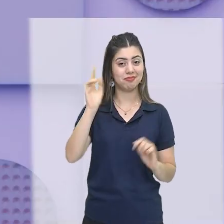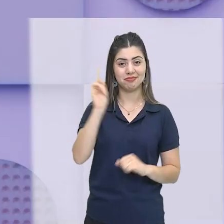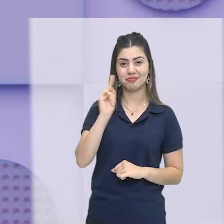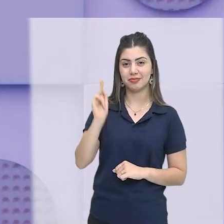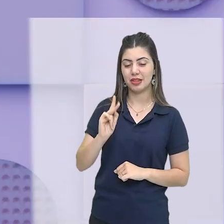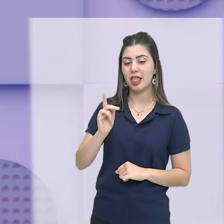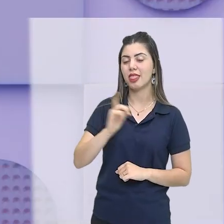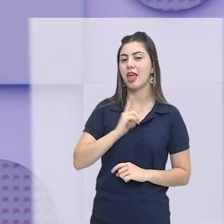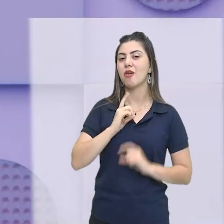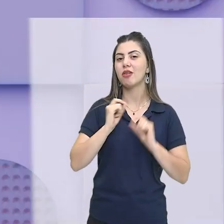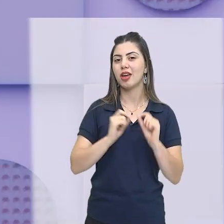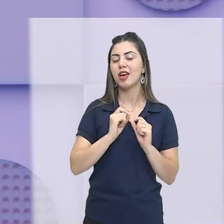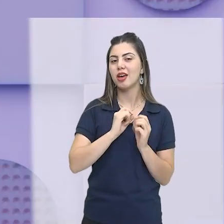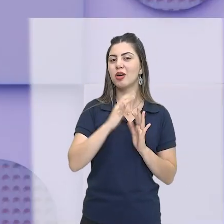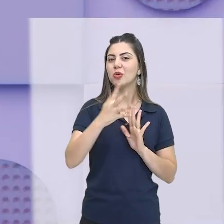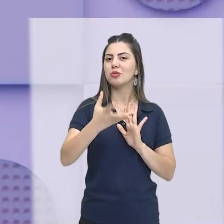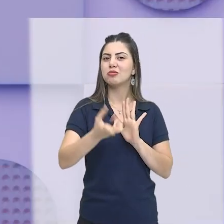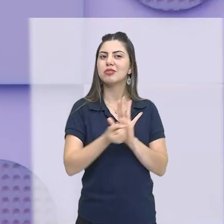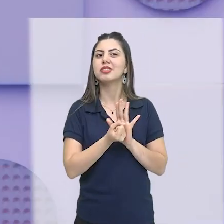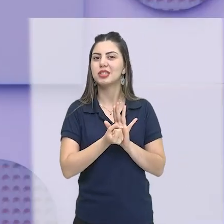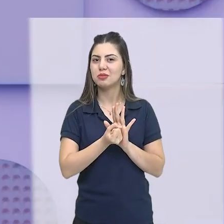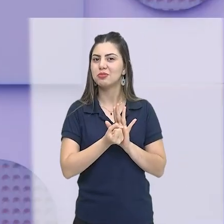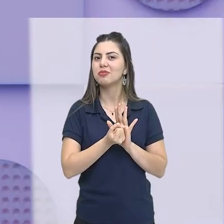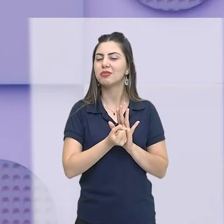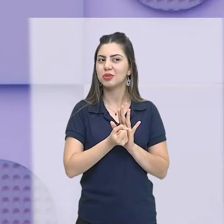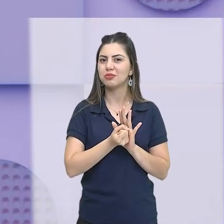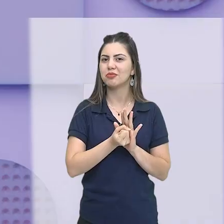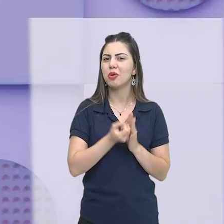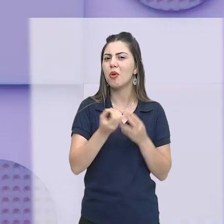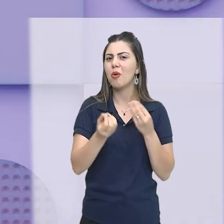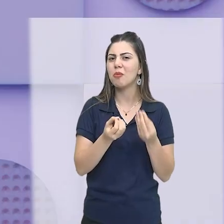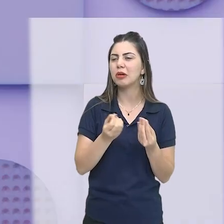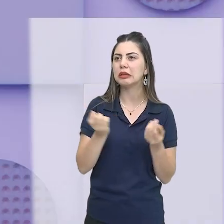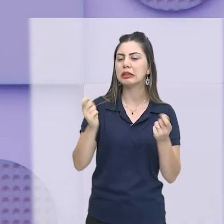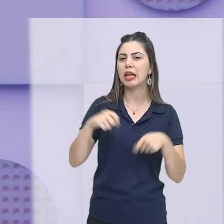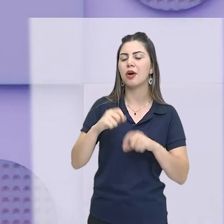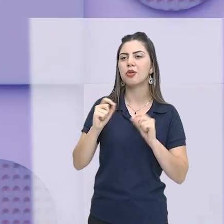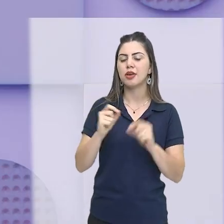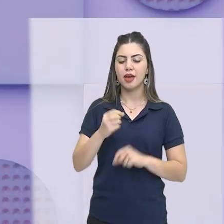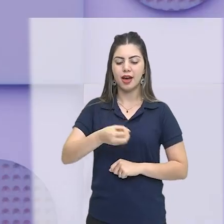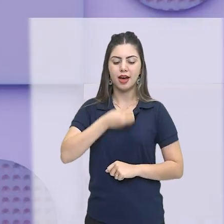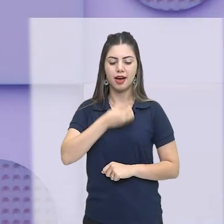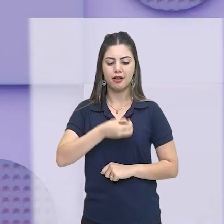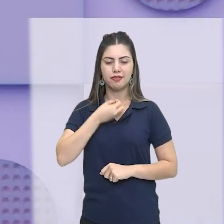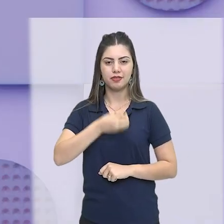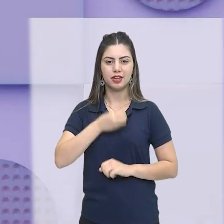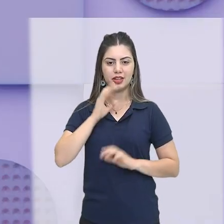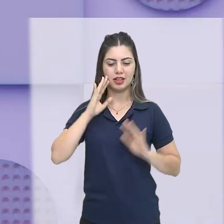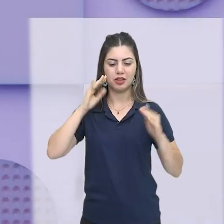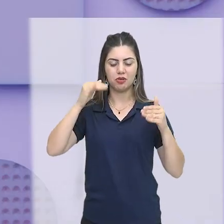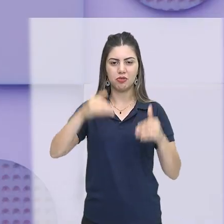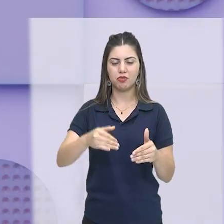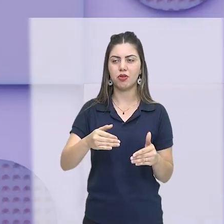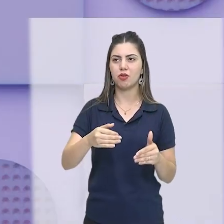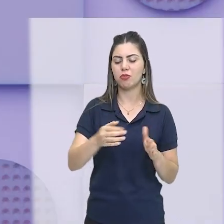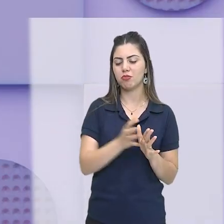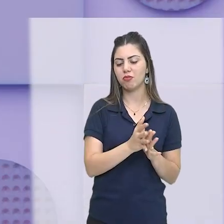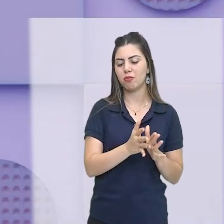ele simboliza, ele olha com os óculos da vida, cada